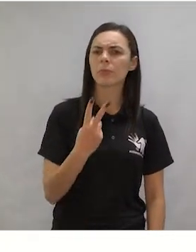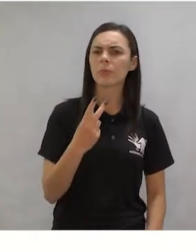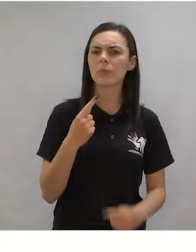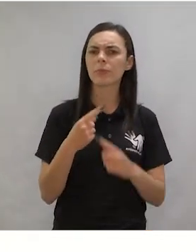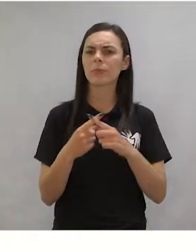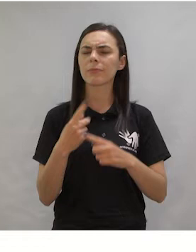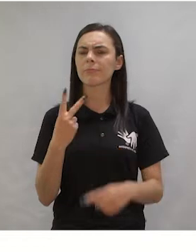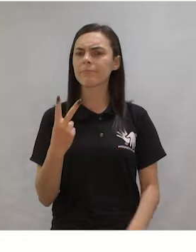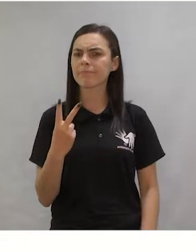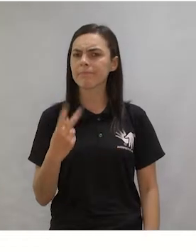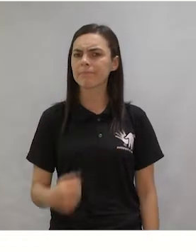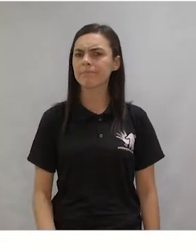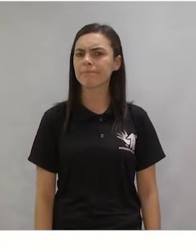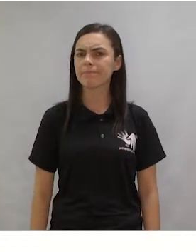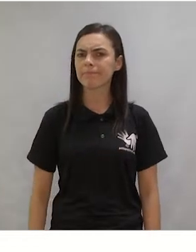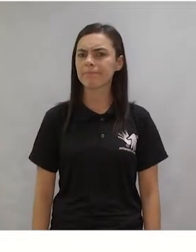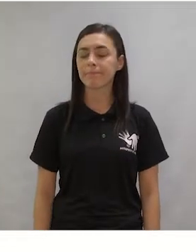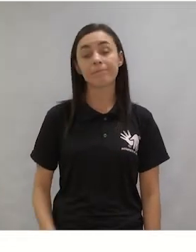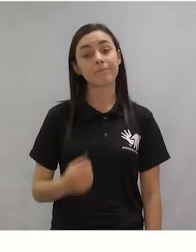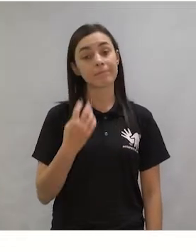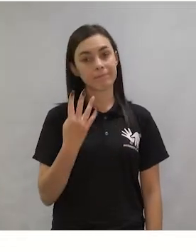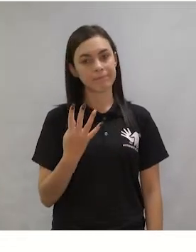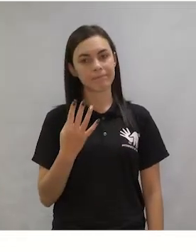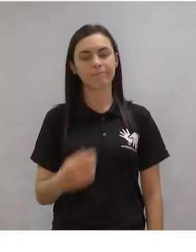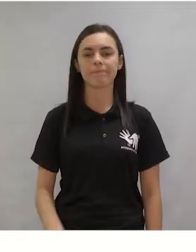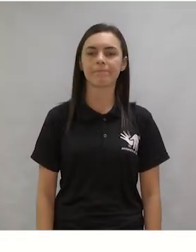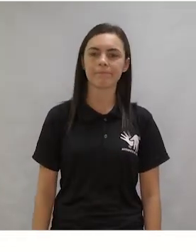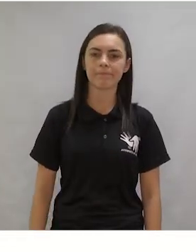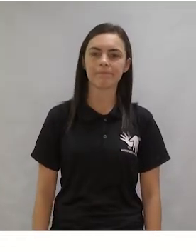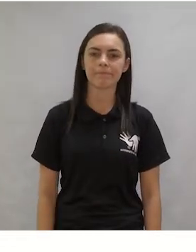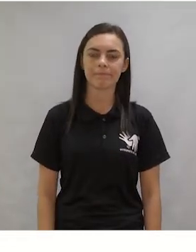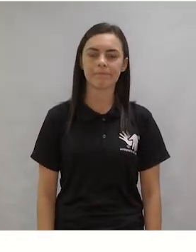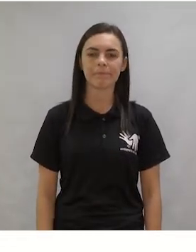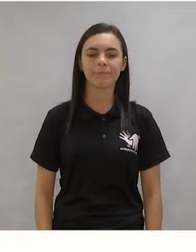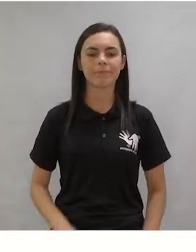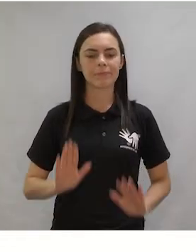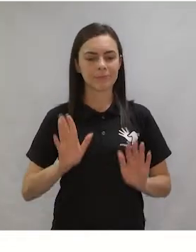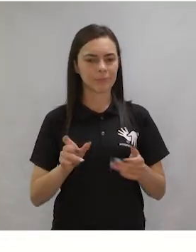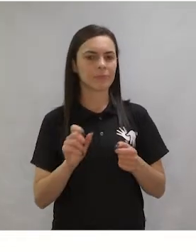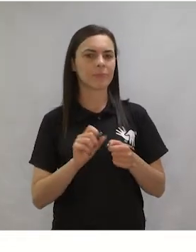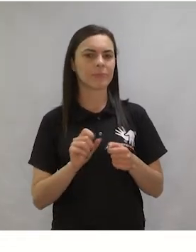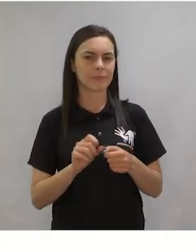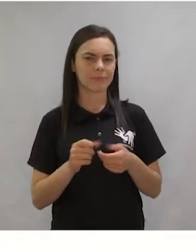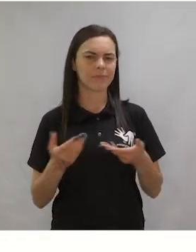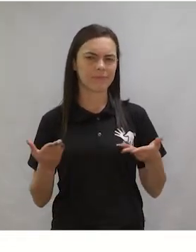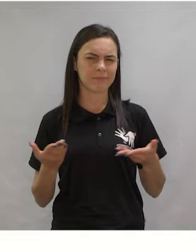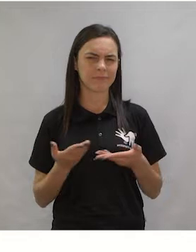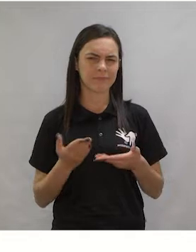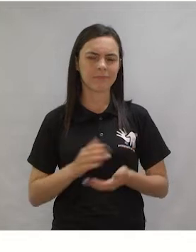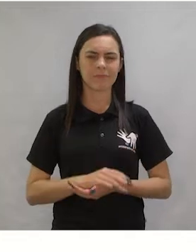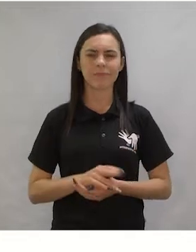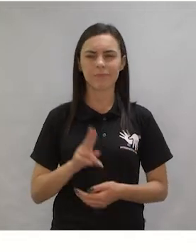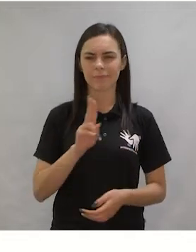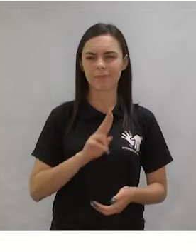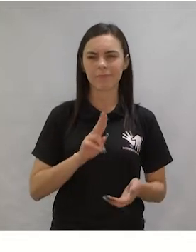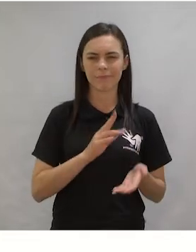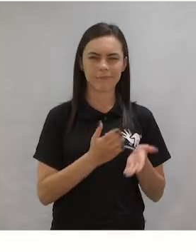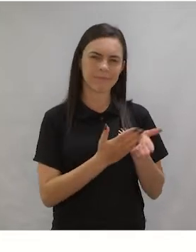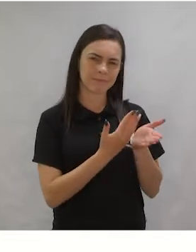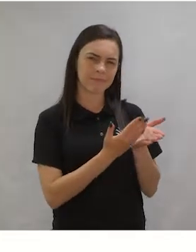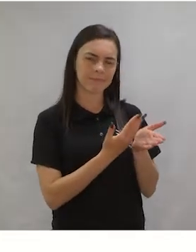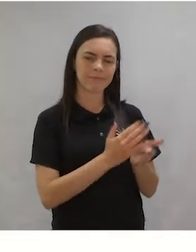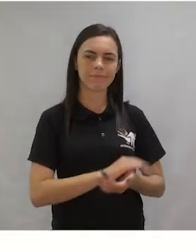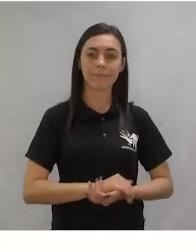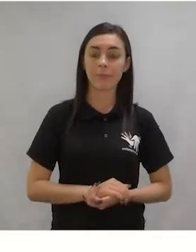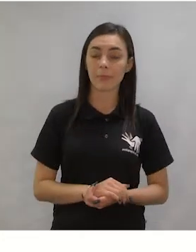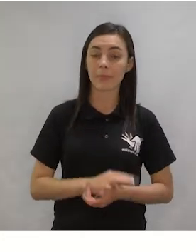2 vezes 2? É 4. Muito bem, a gente fez aqui na nossa ficha aqui, né? No nosso caderninho aqui